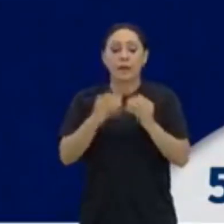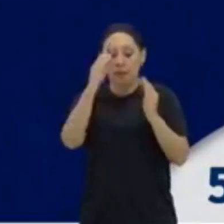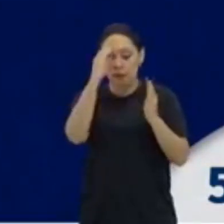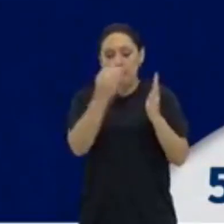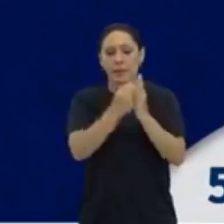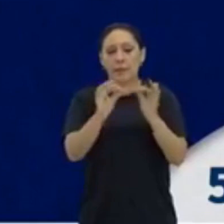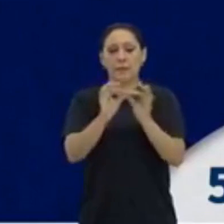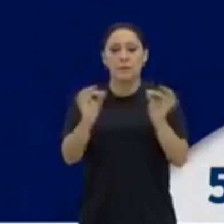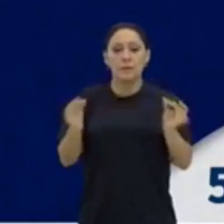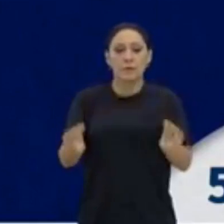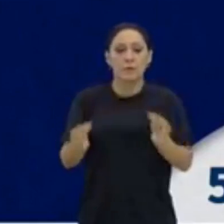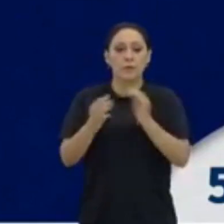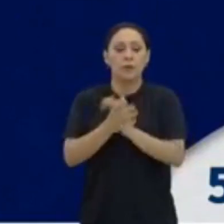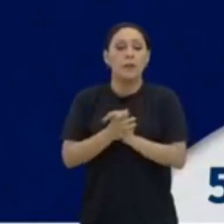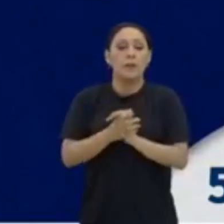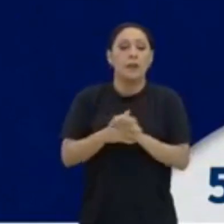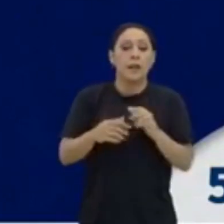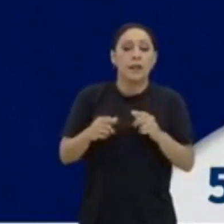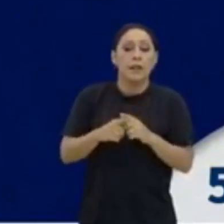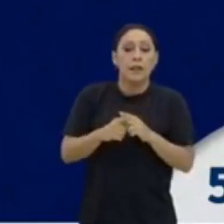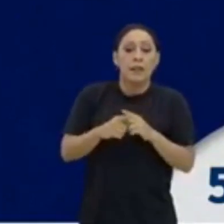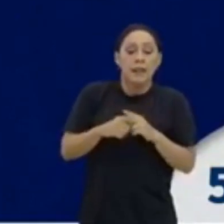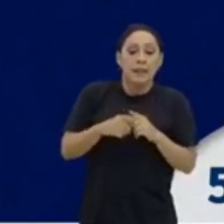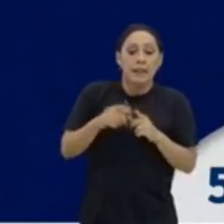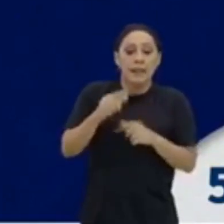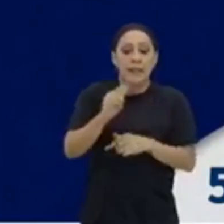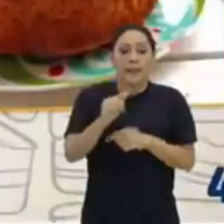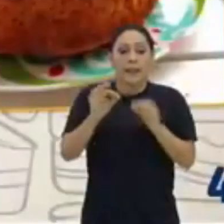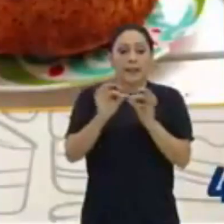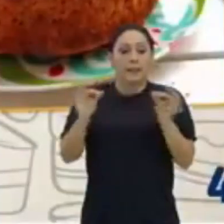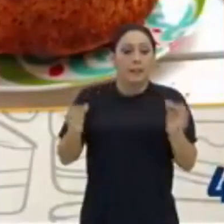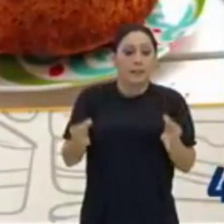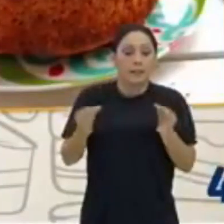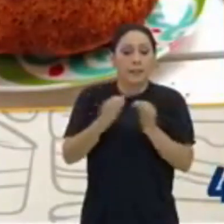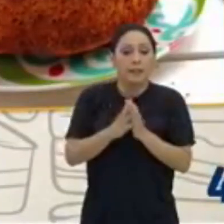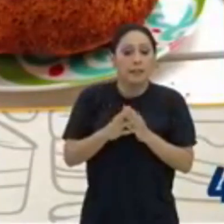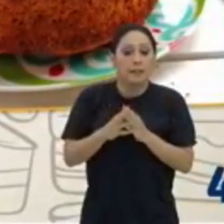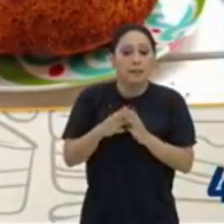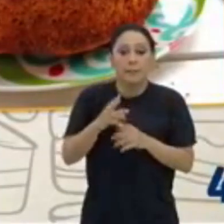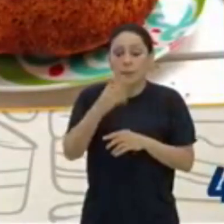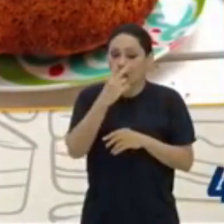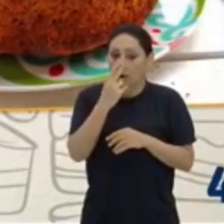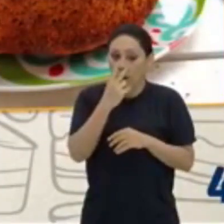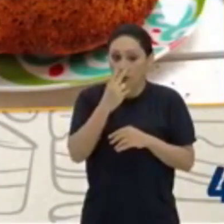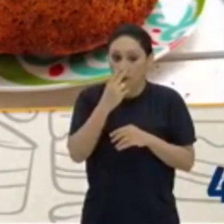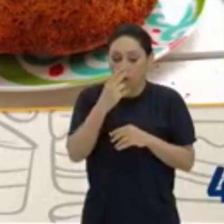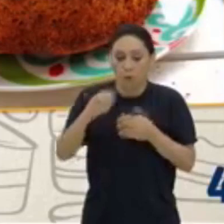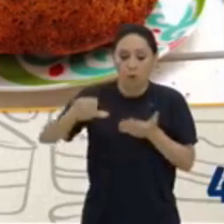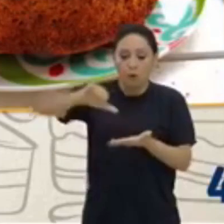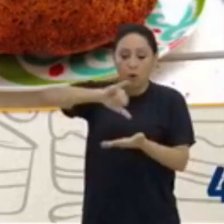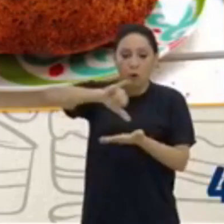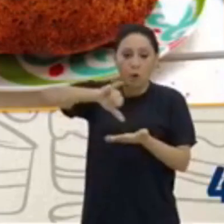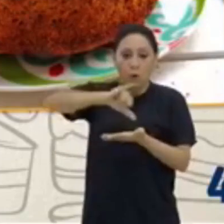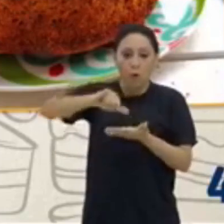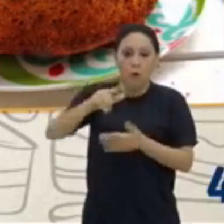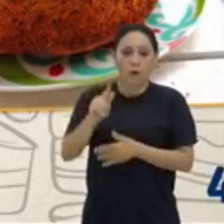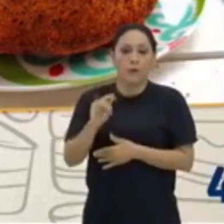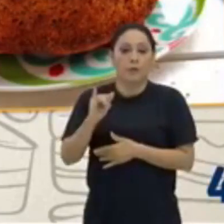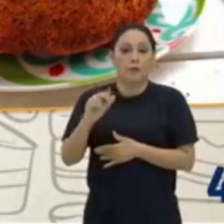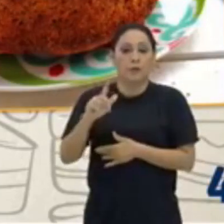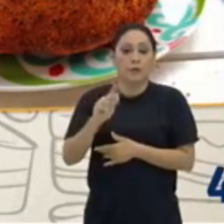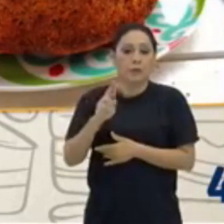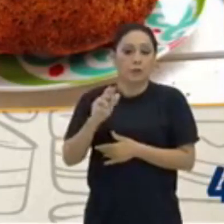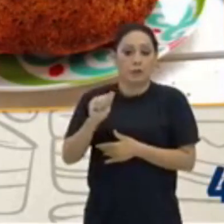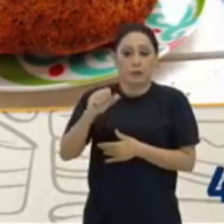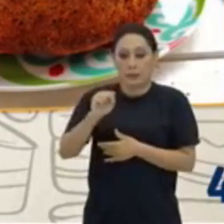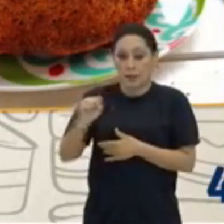a grandeza envolvida no processo do óleo de girassol e da farinha de trigo. Olha só, o óleo de girassol e da farinha de